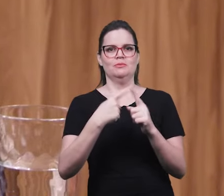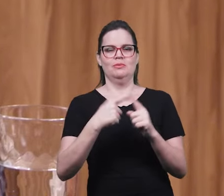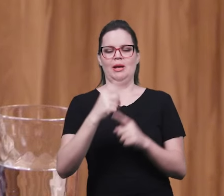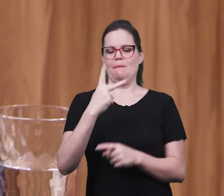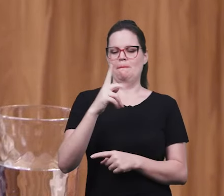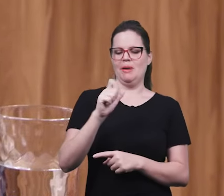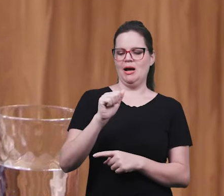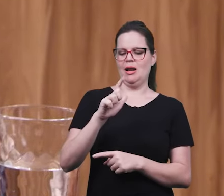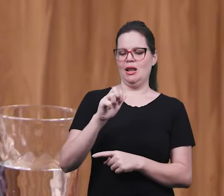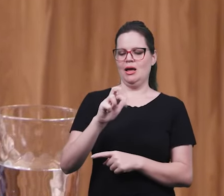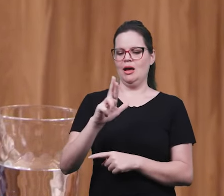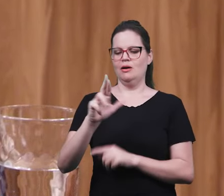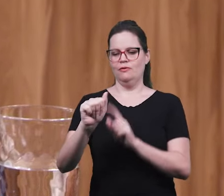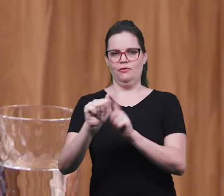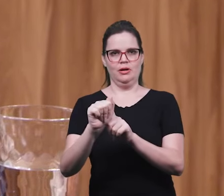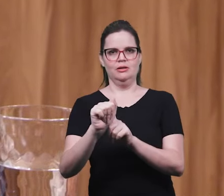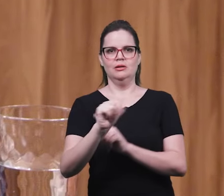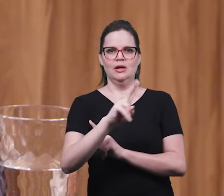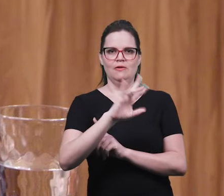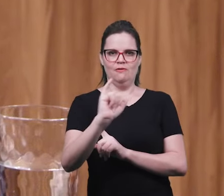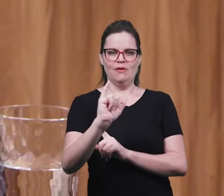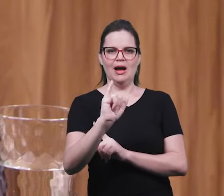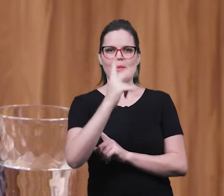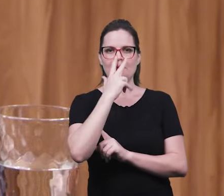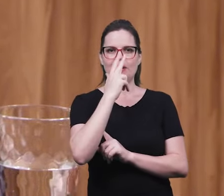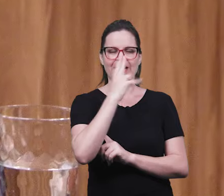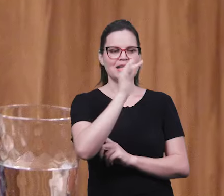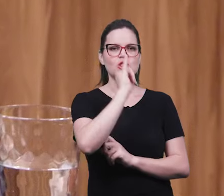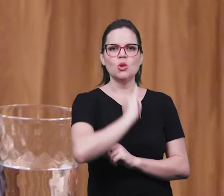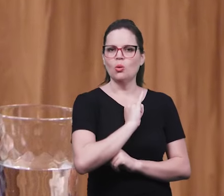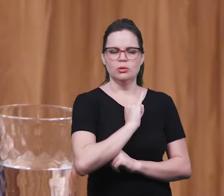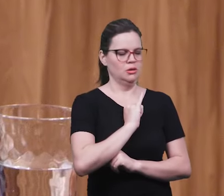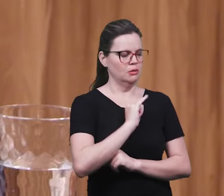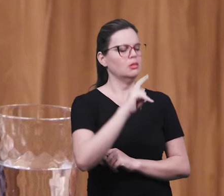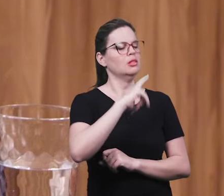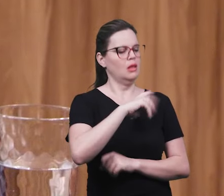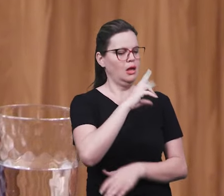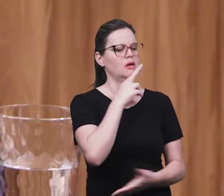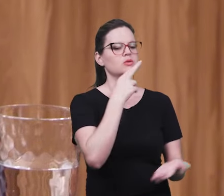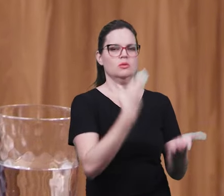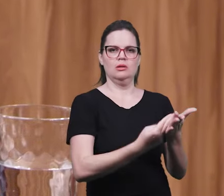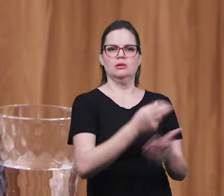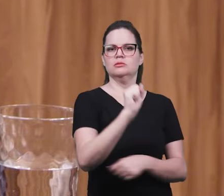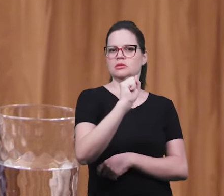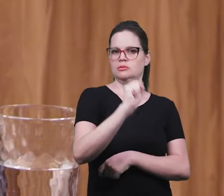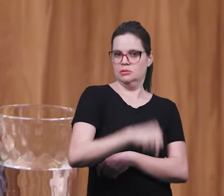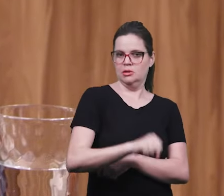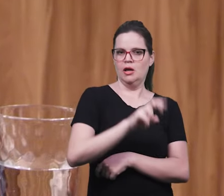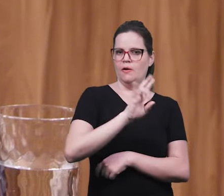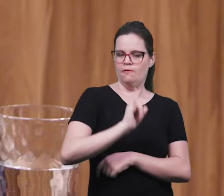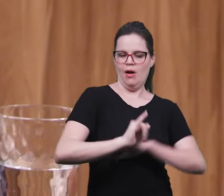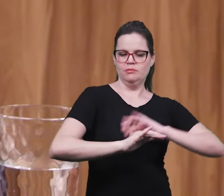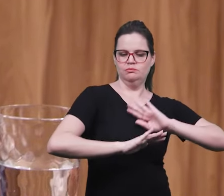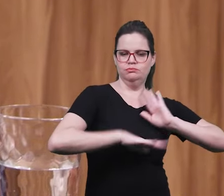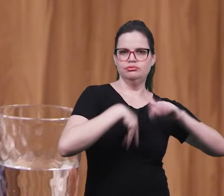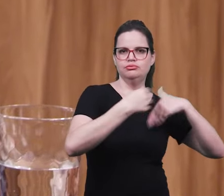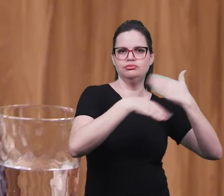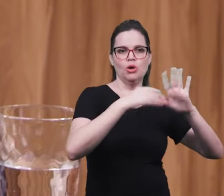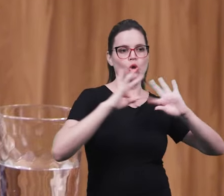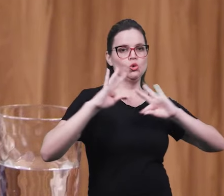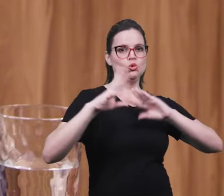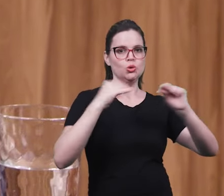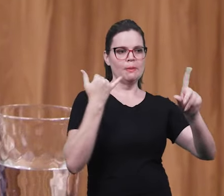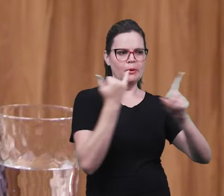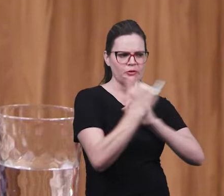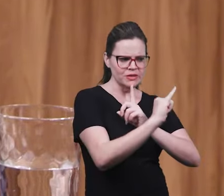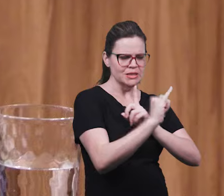vai causar efeito, ou seja, vai produzir resultado, né? Ou seja, vai prosperar naquilo para que a